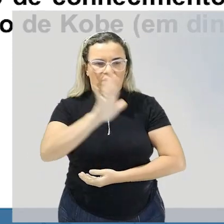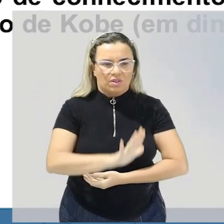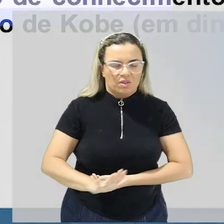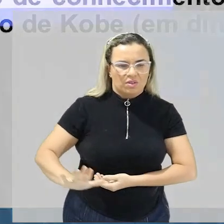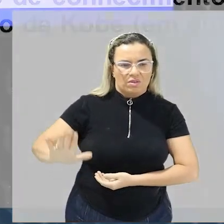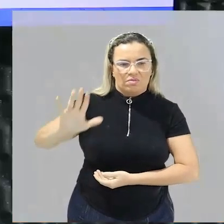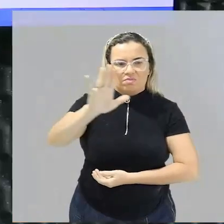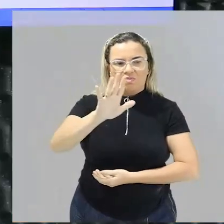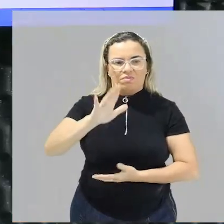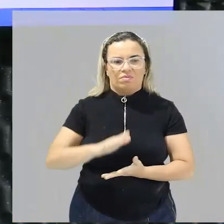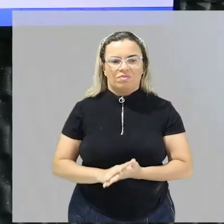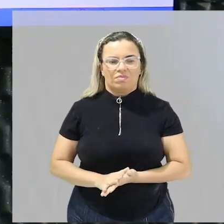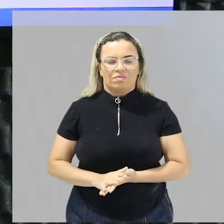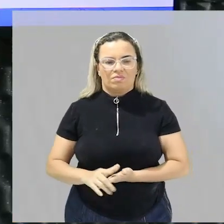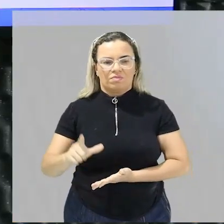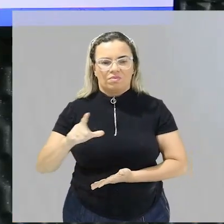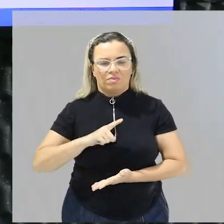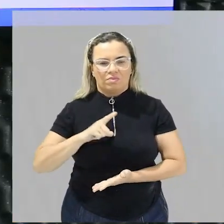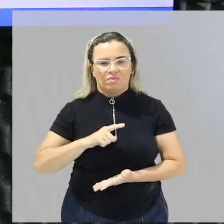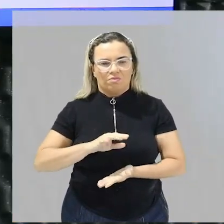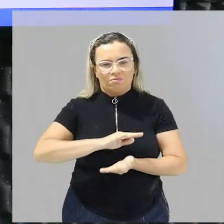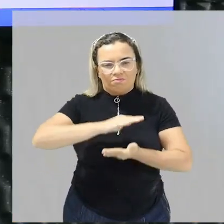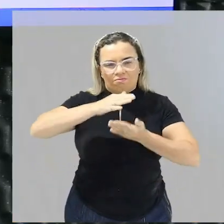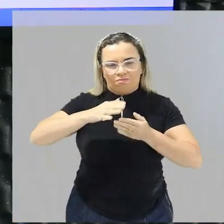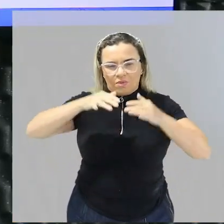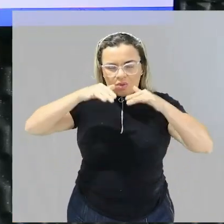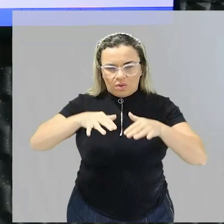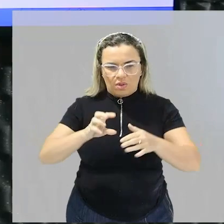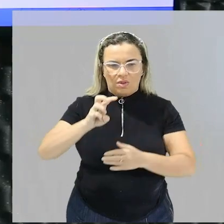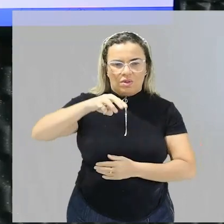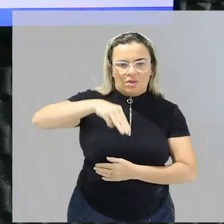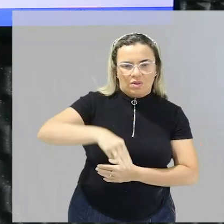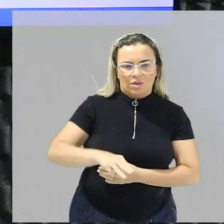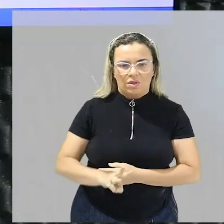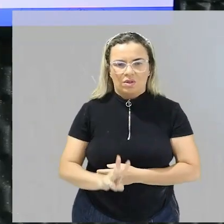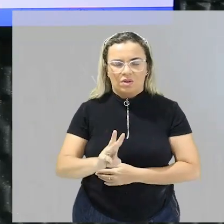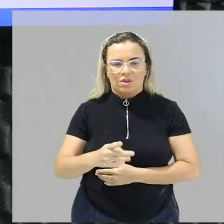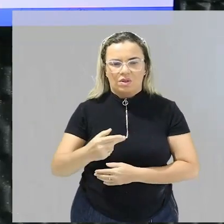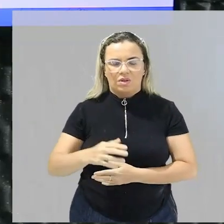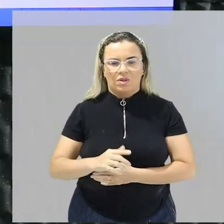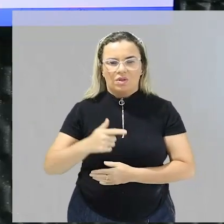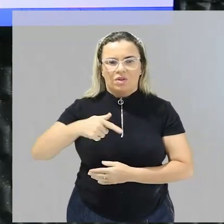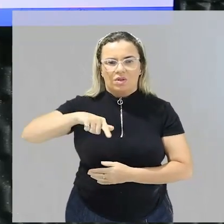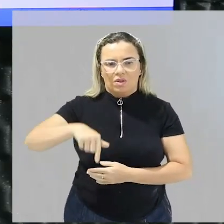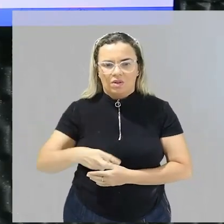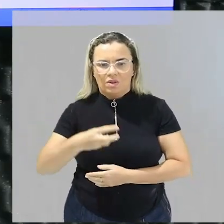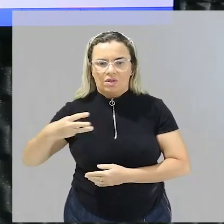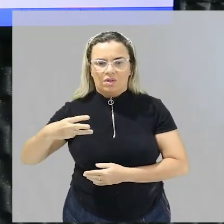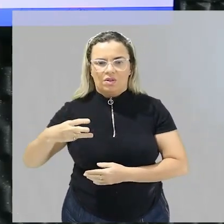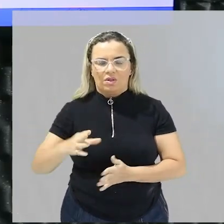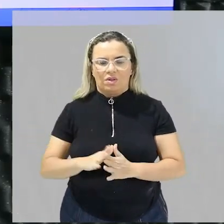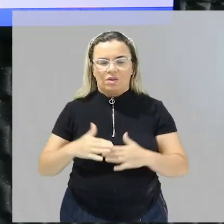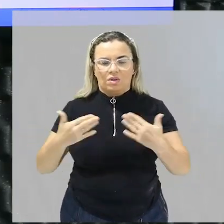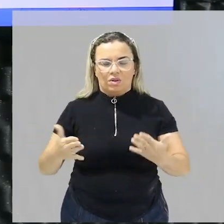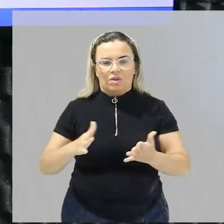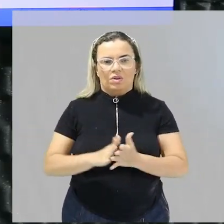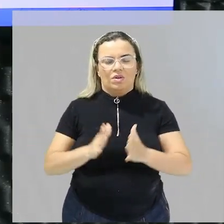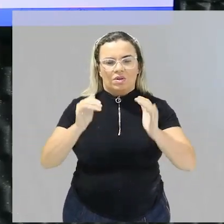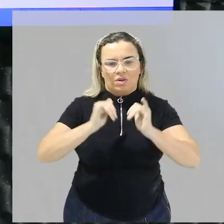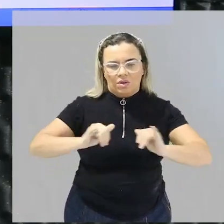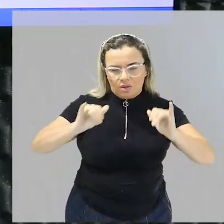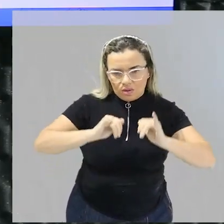científica internacional. Teve magnitude MW de 7,3. E isso são dados,